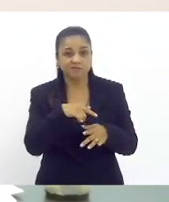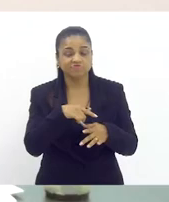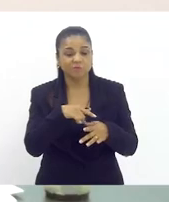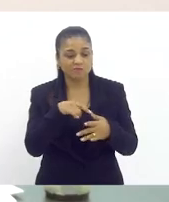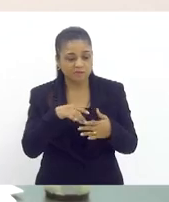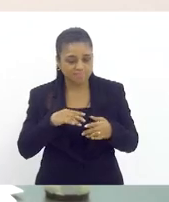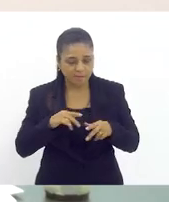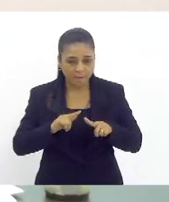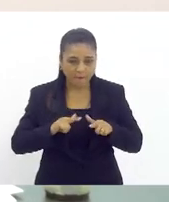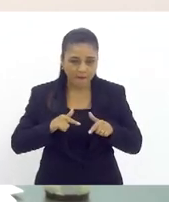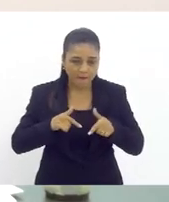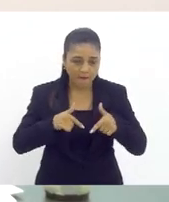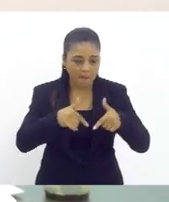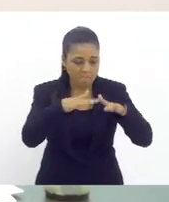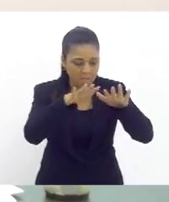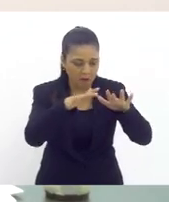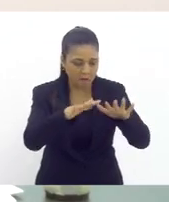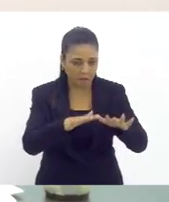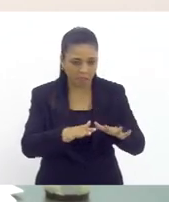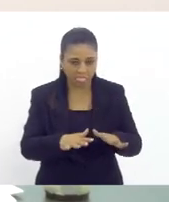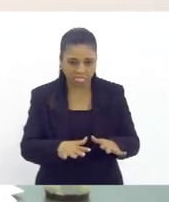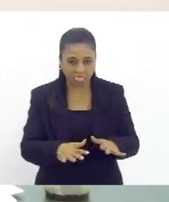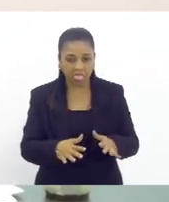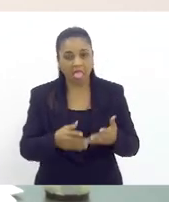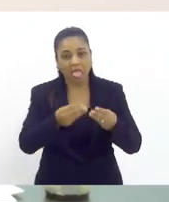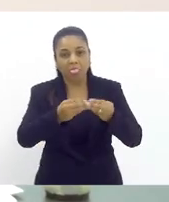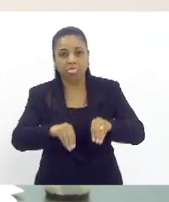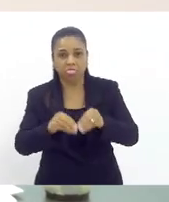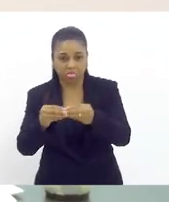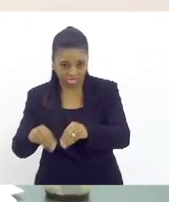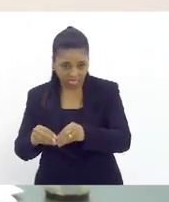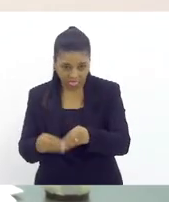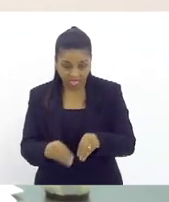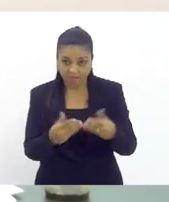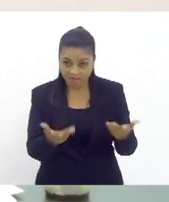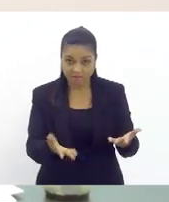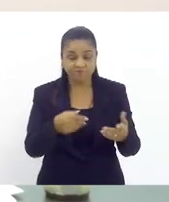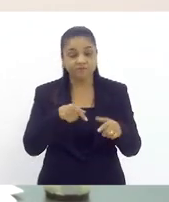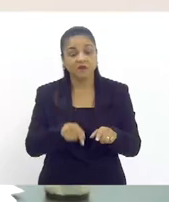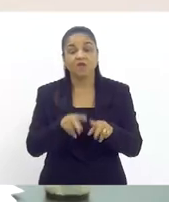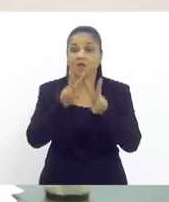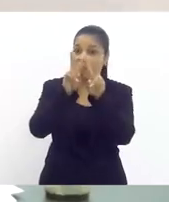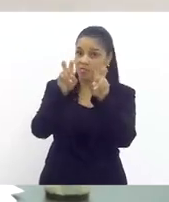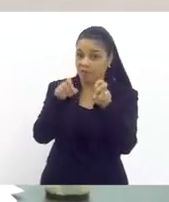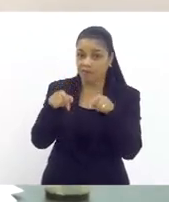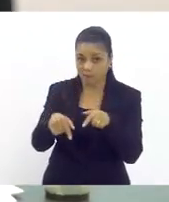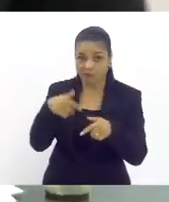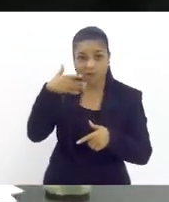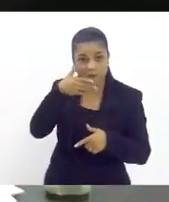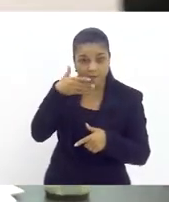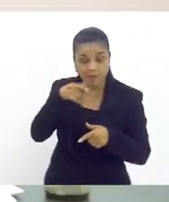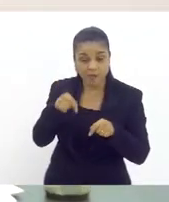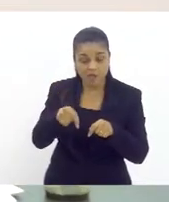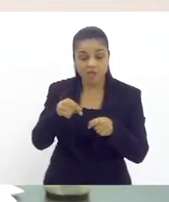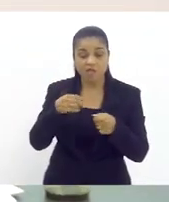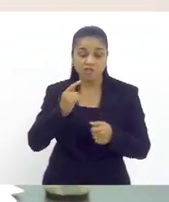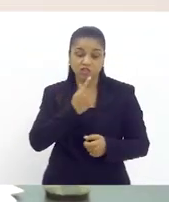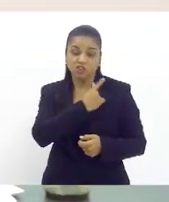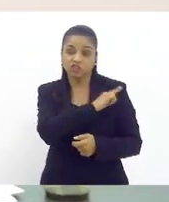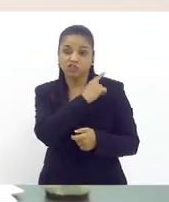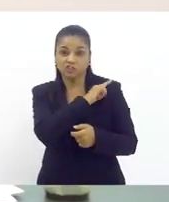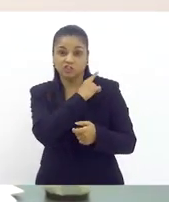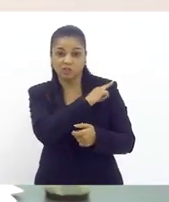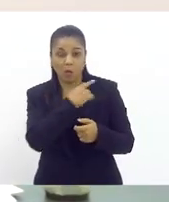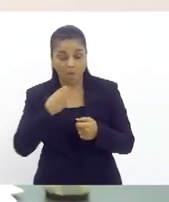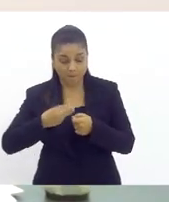degradação e um outro detalhe que foi abordado aqui que me preocupa muito também são as gestões municipais o